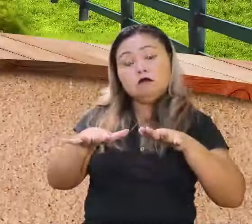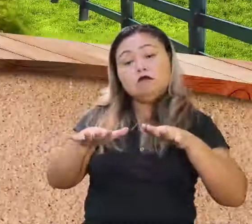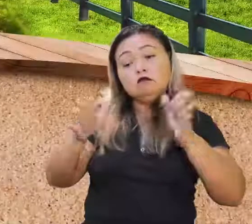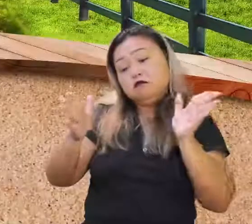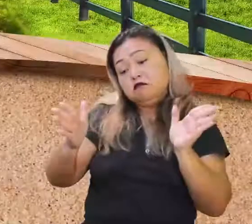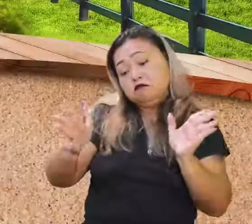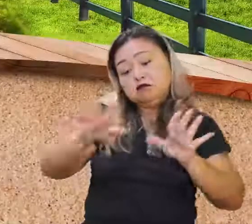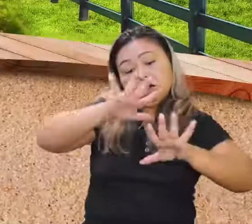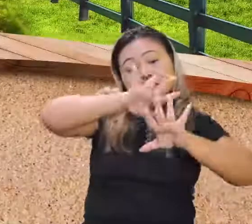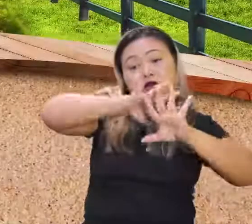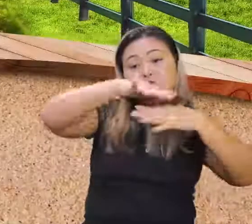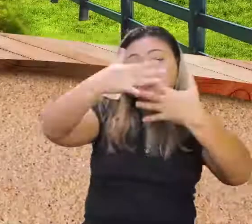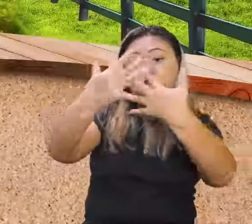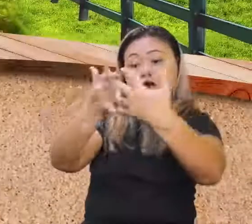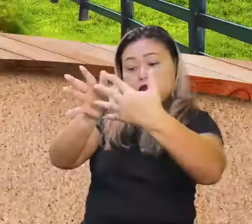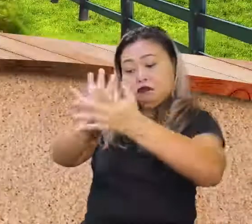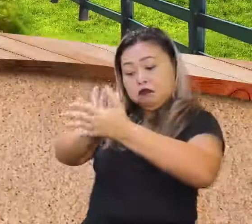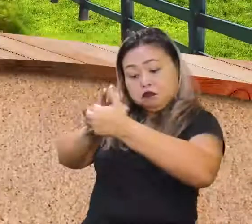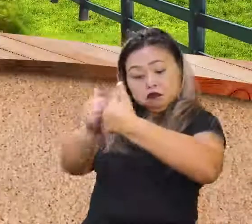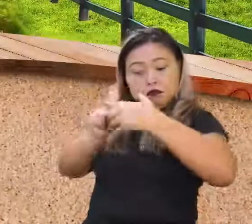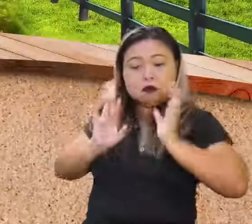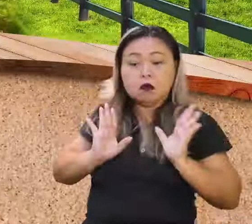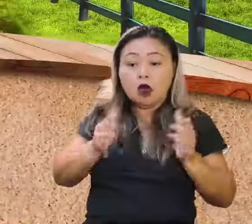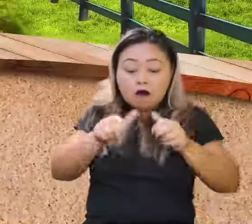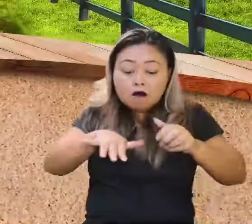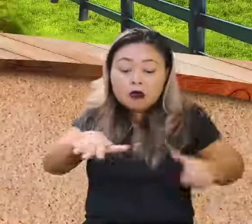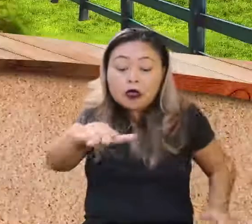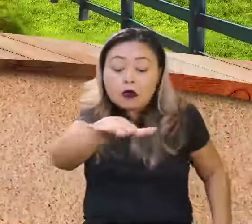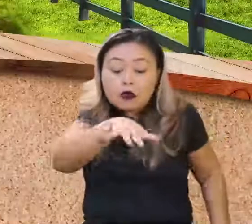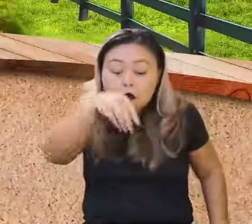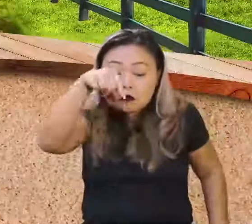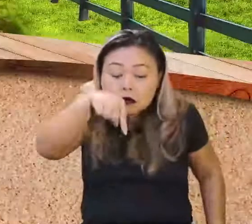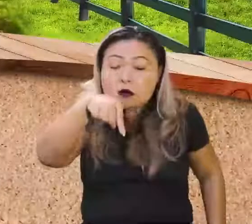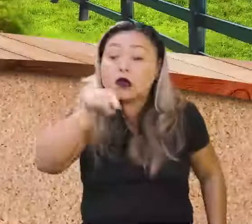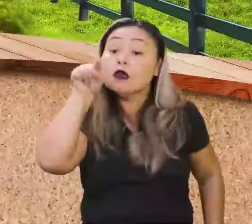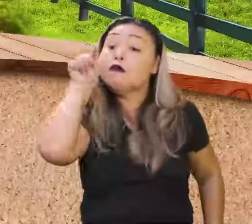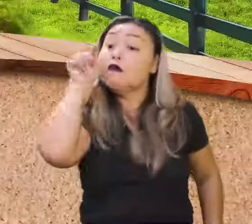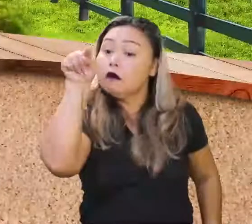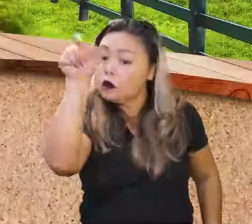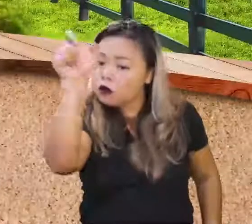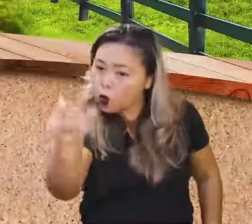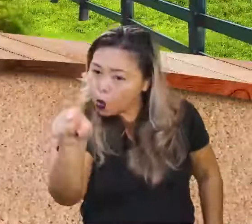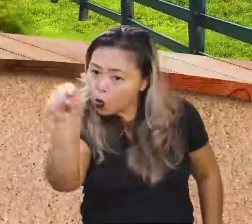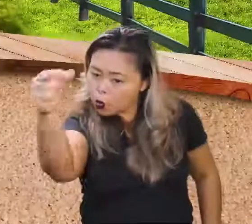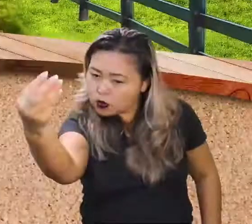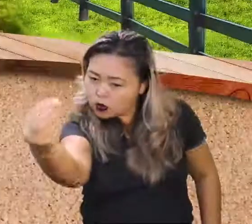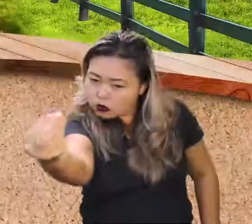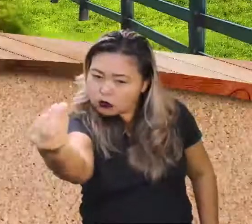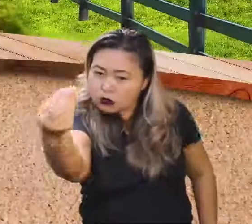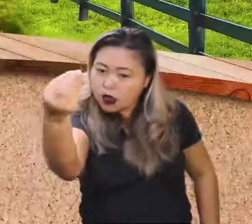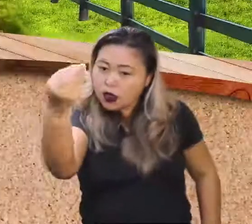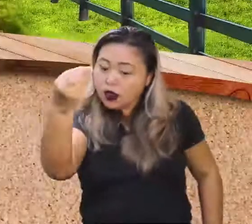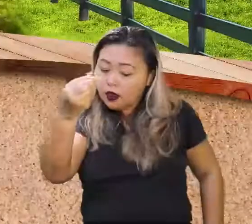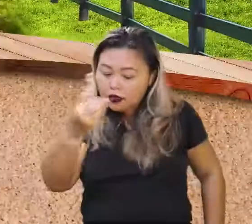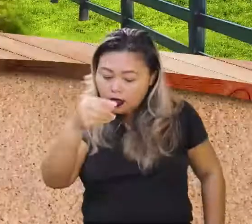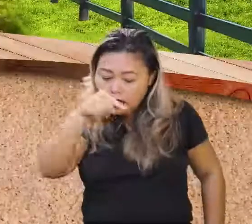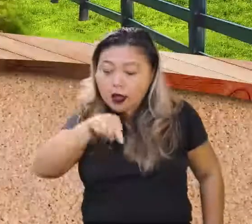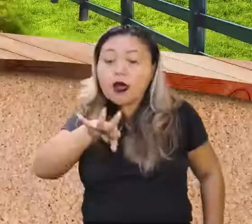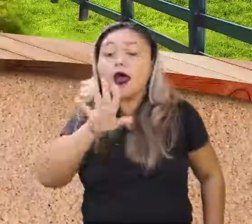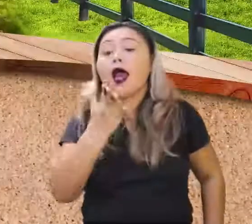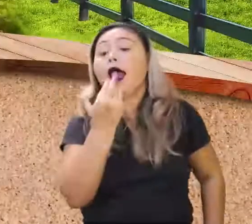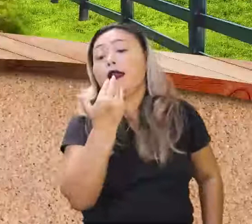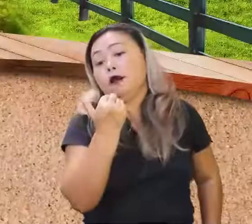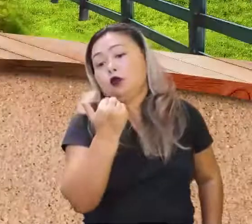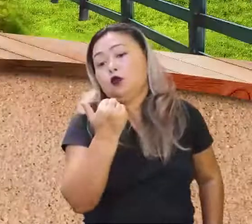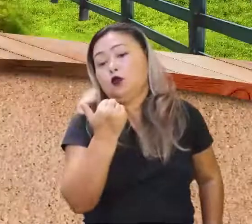cercado, ou ele fica em num determinado espaço e você vai ter que fornecer para ele